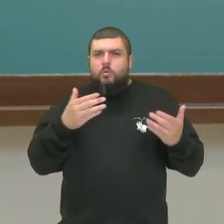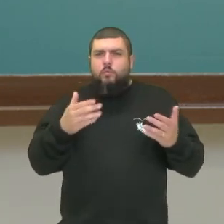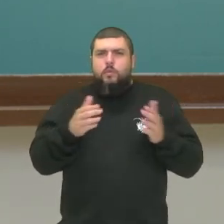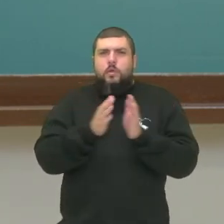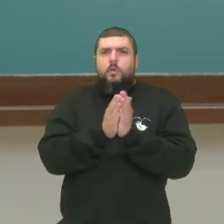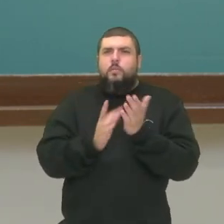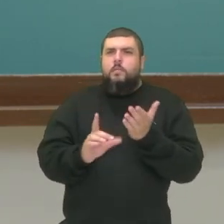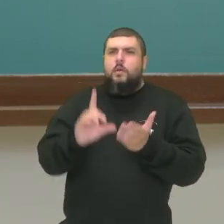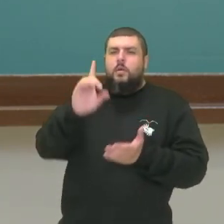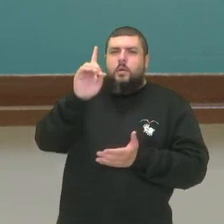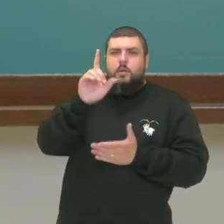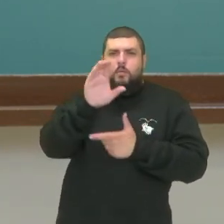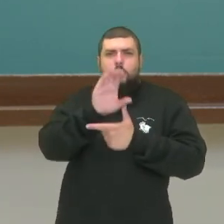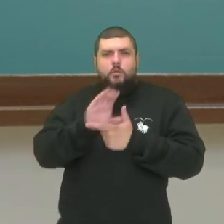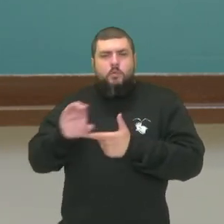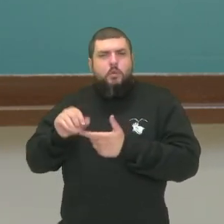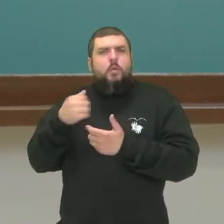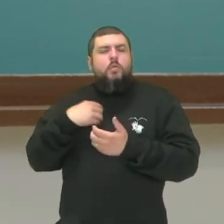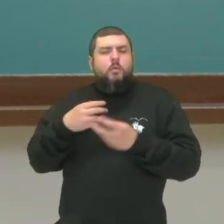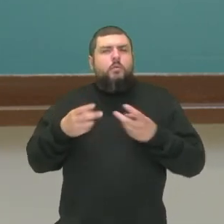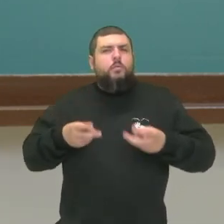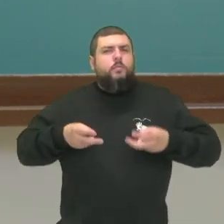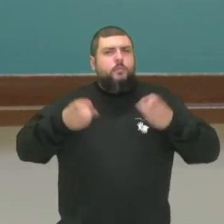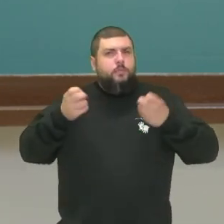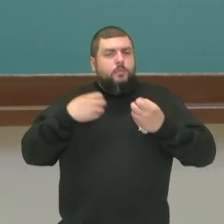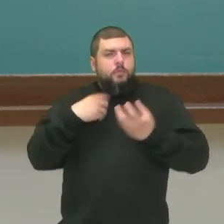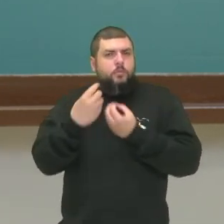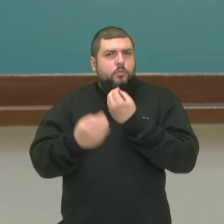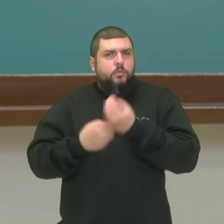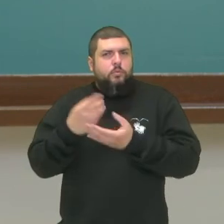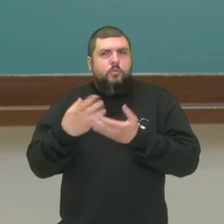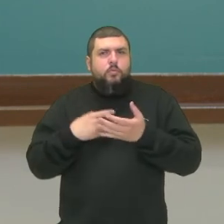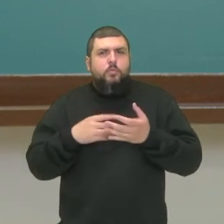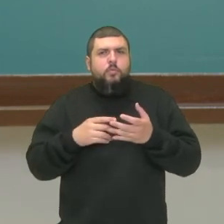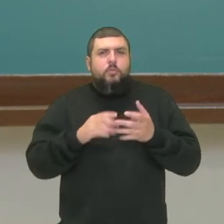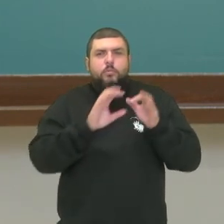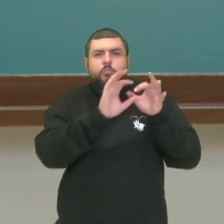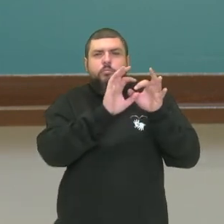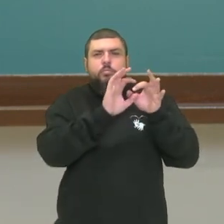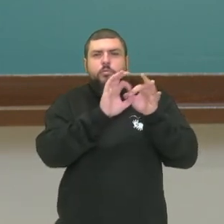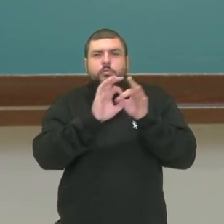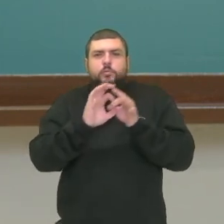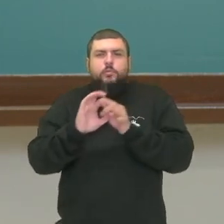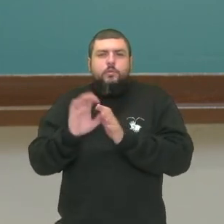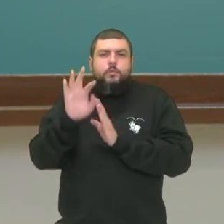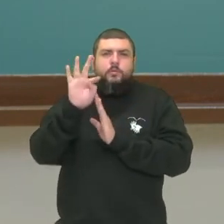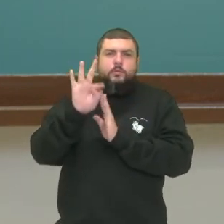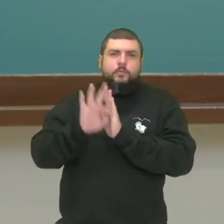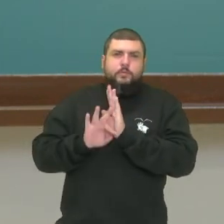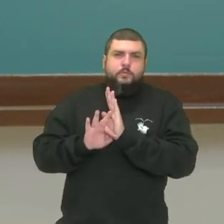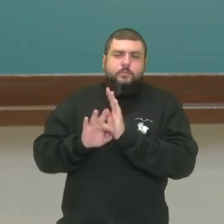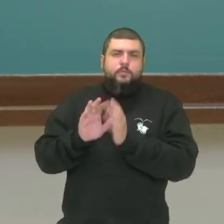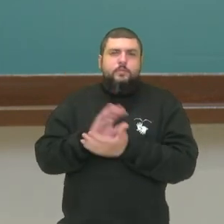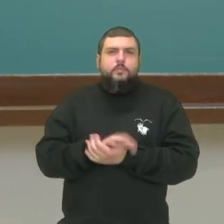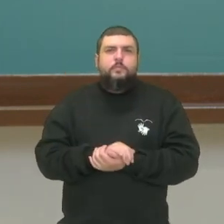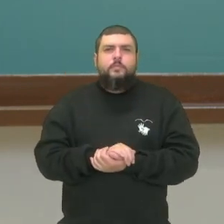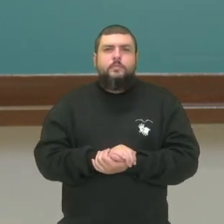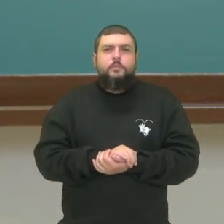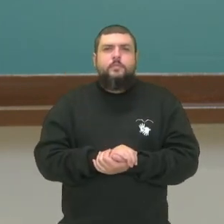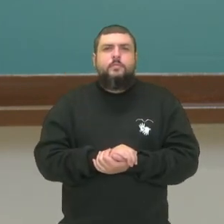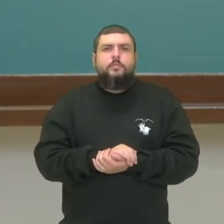Camões, você vai perceber a intertextualidade presente nesses versos.